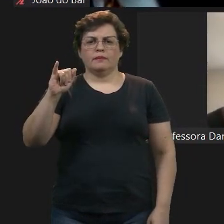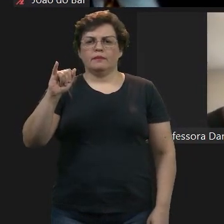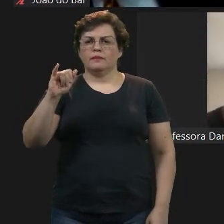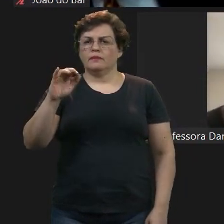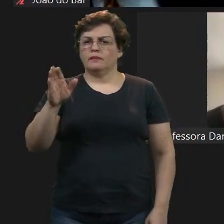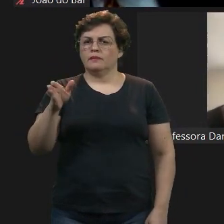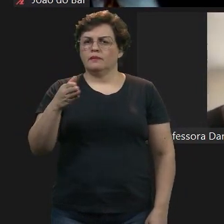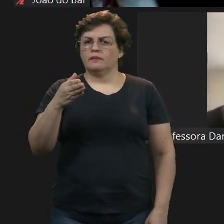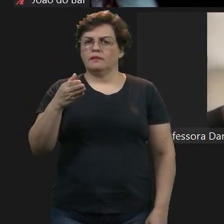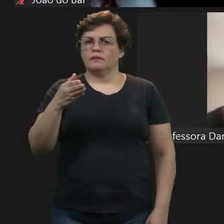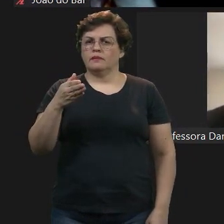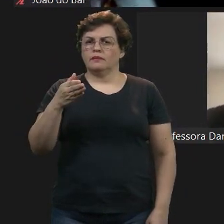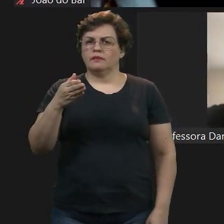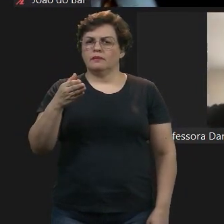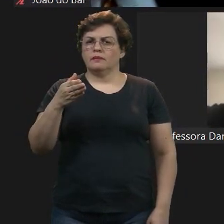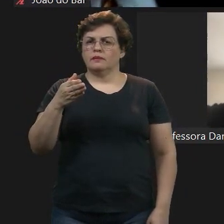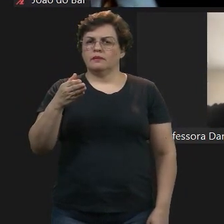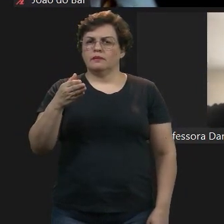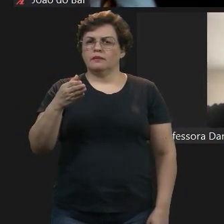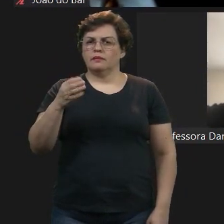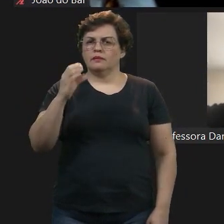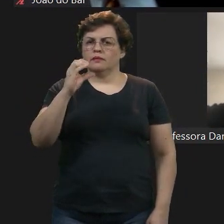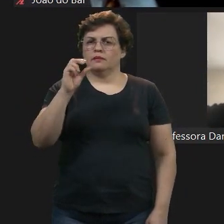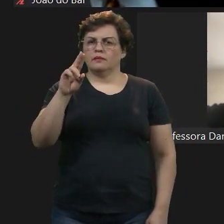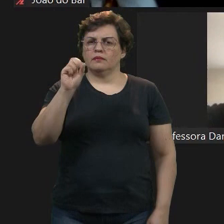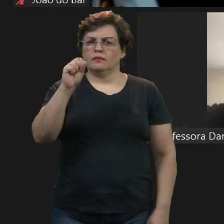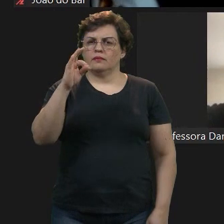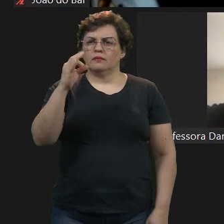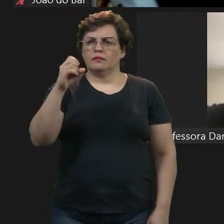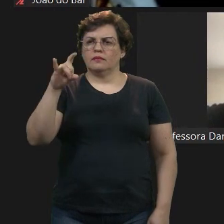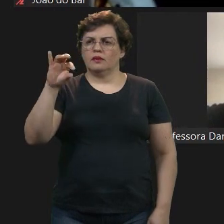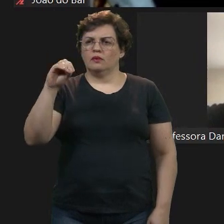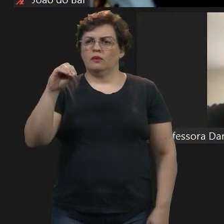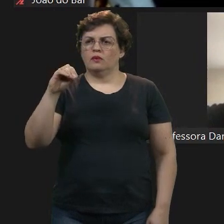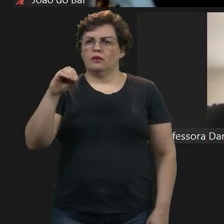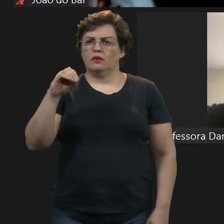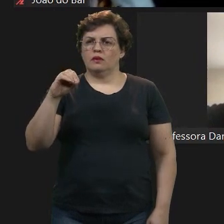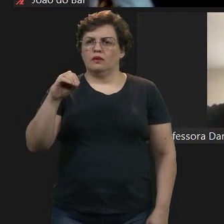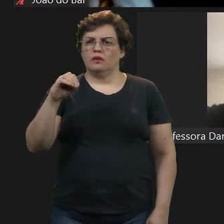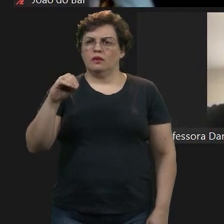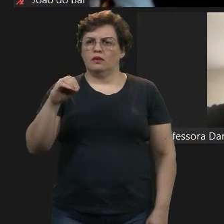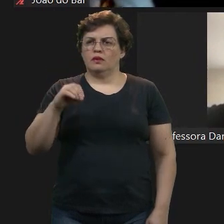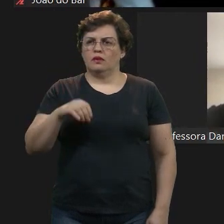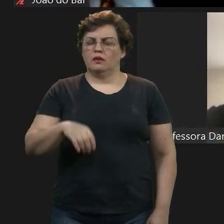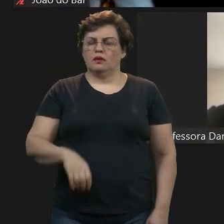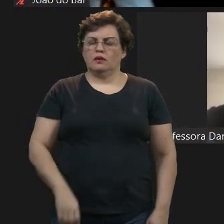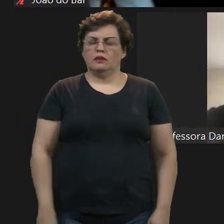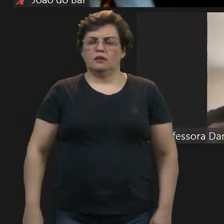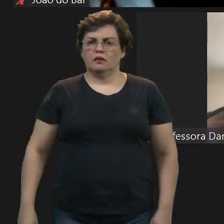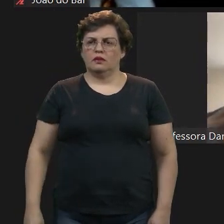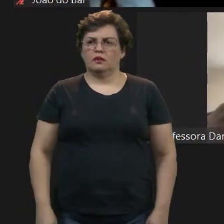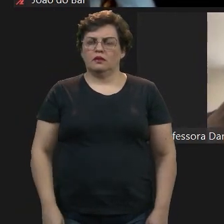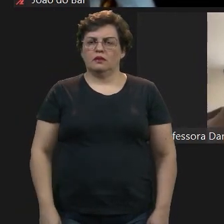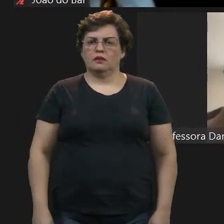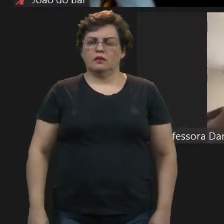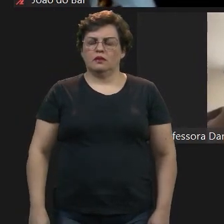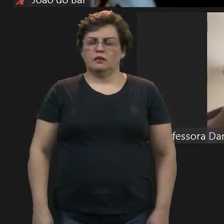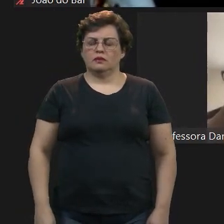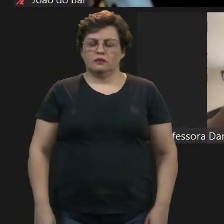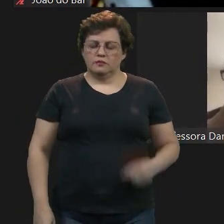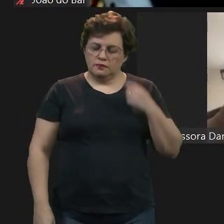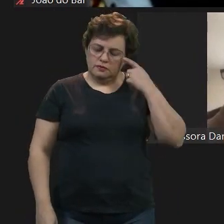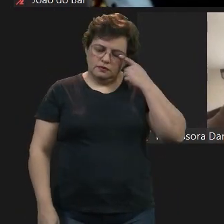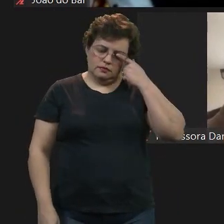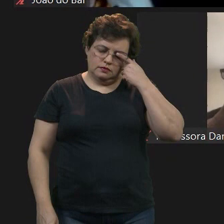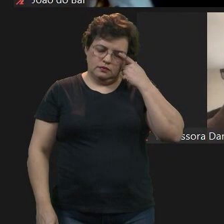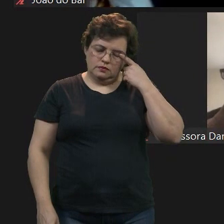Presente. Não sabe. Vereador Marcos Custódio. Presente. Vereador Marcos Rezende,